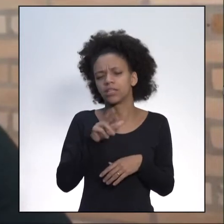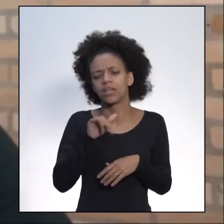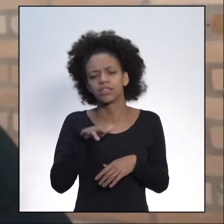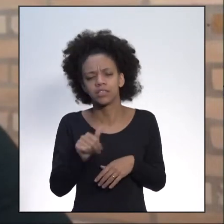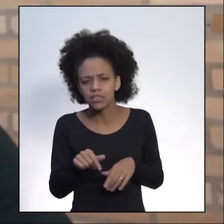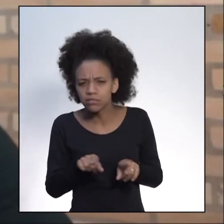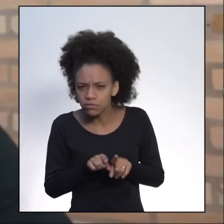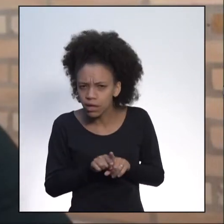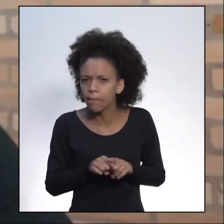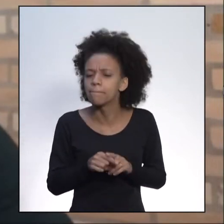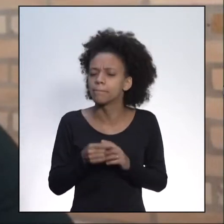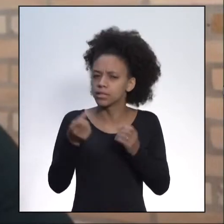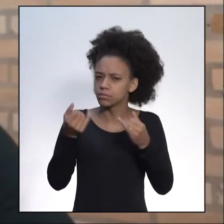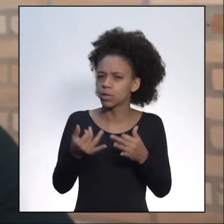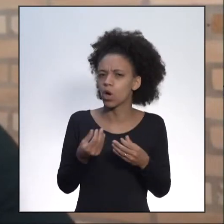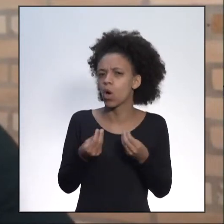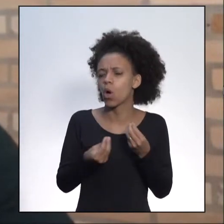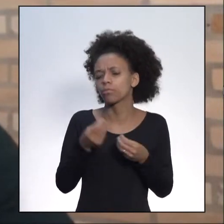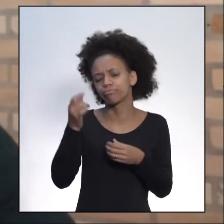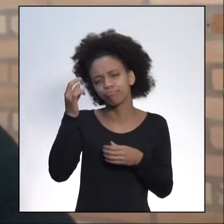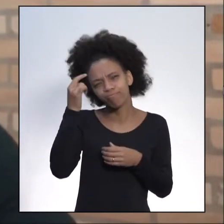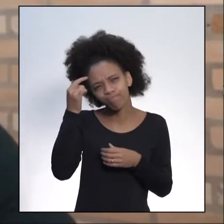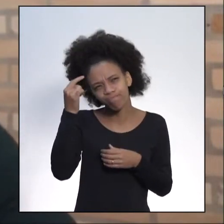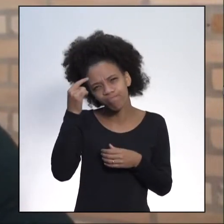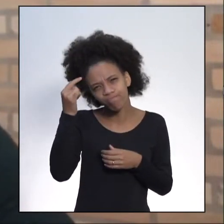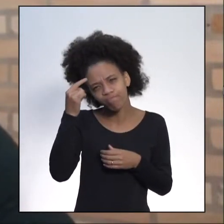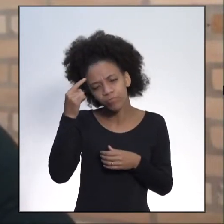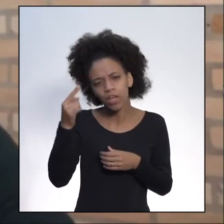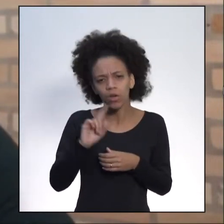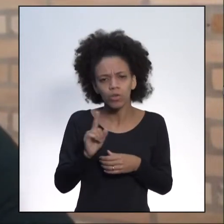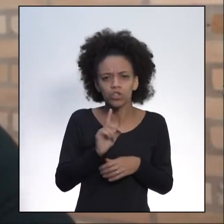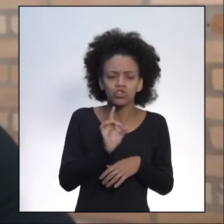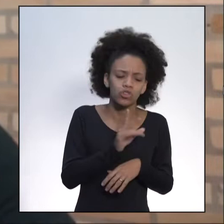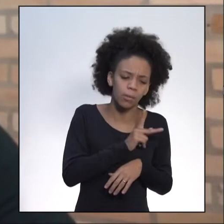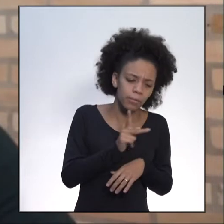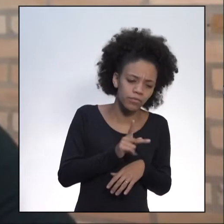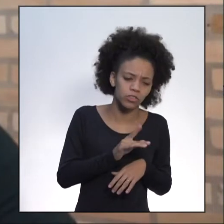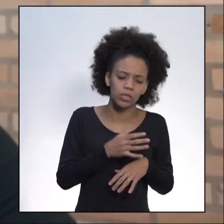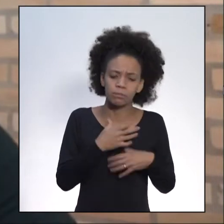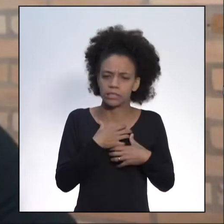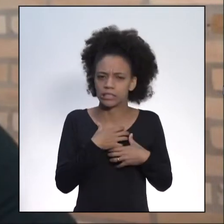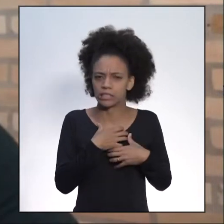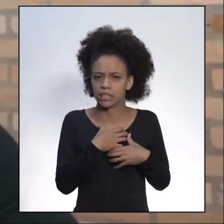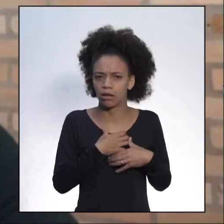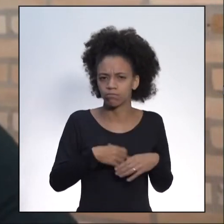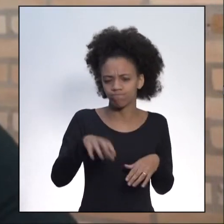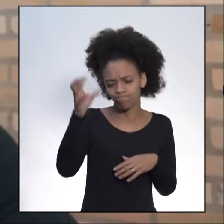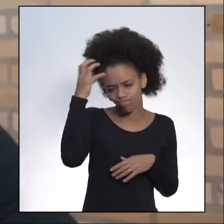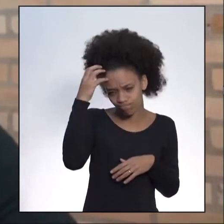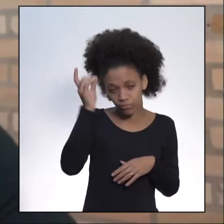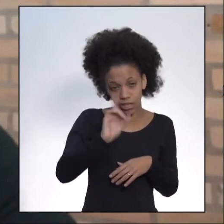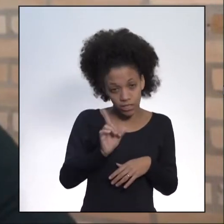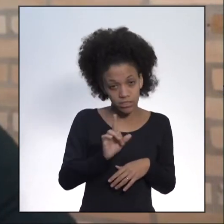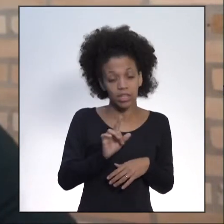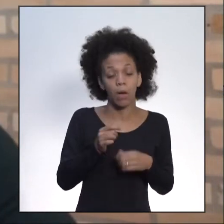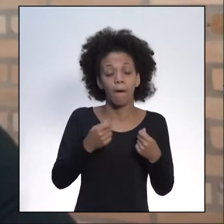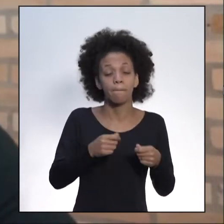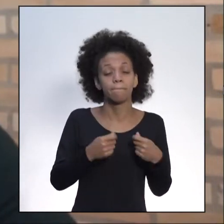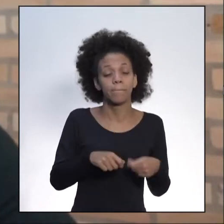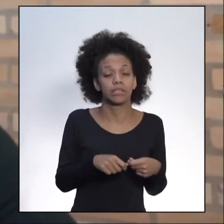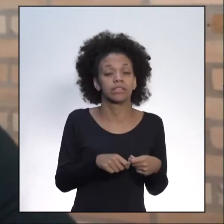um ponto importante, né, que é essa reflexão, não para os professores se sentirem culpados. Eu acho que a gente precisa